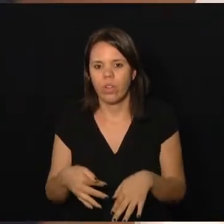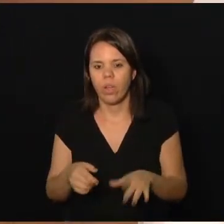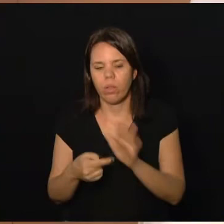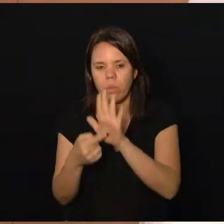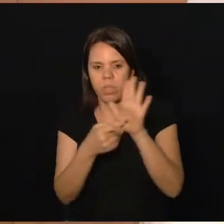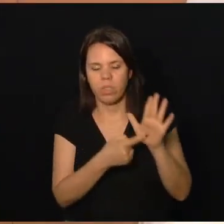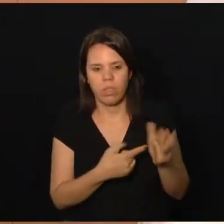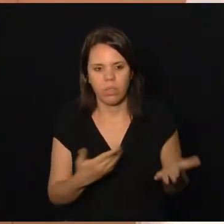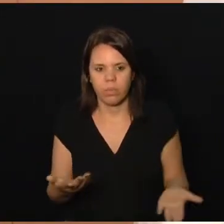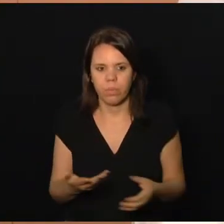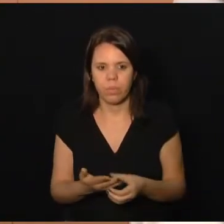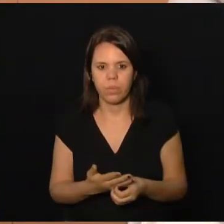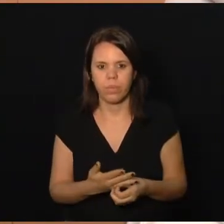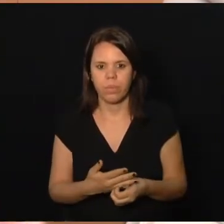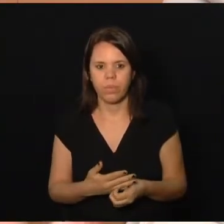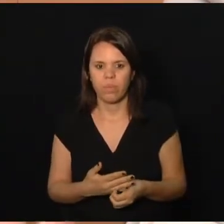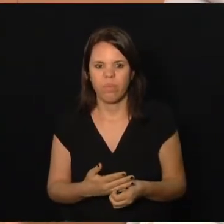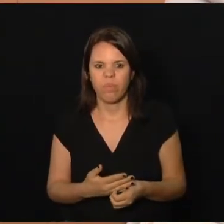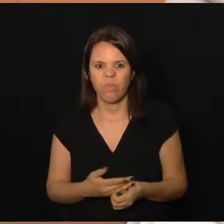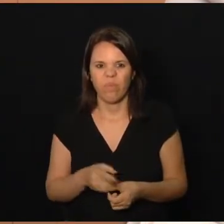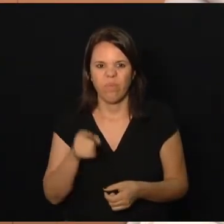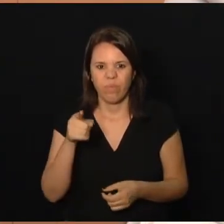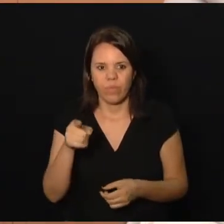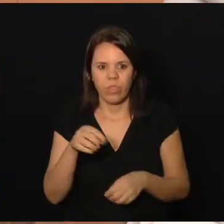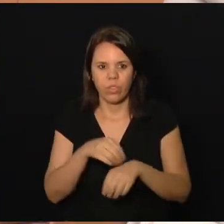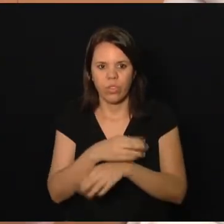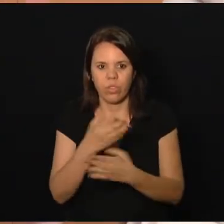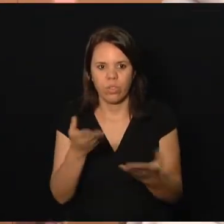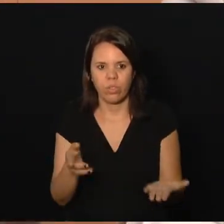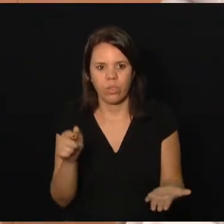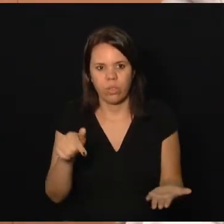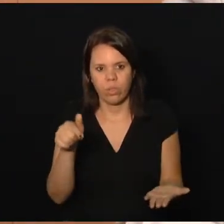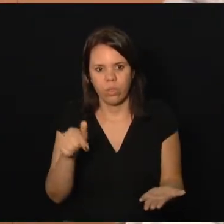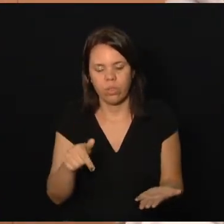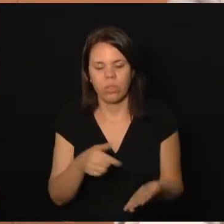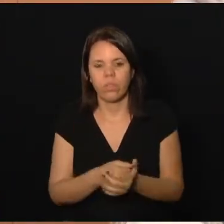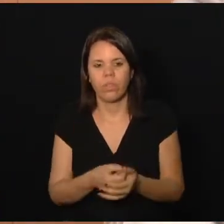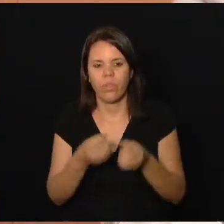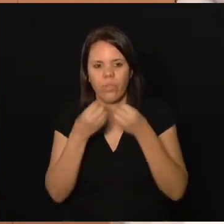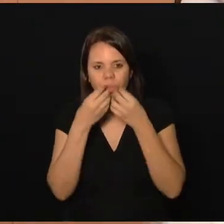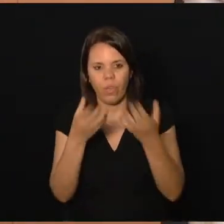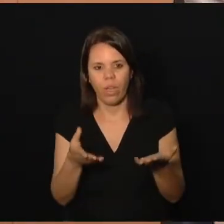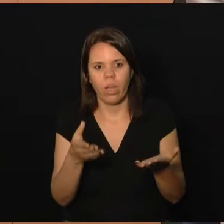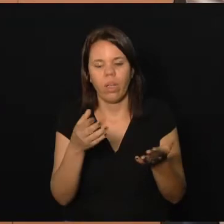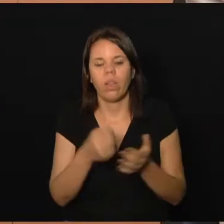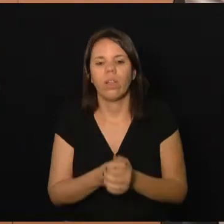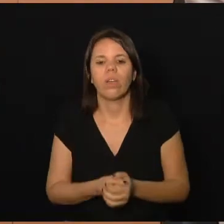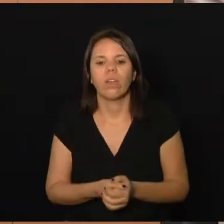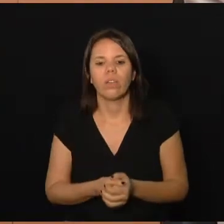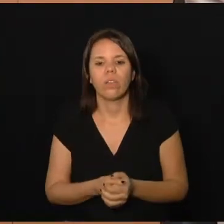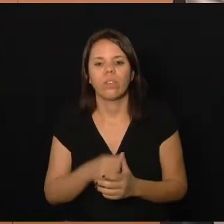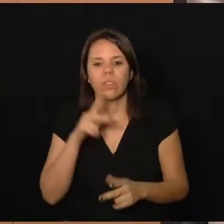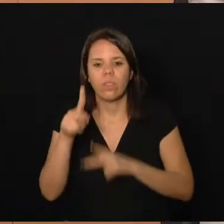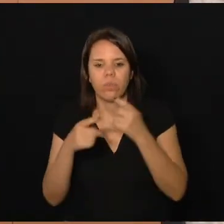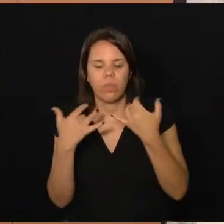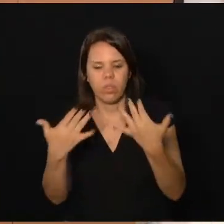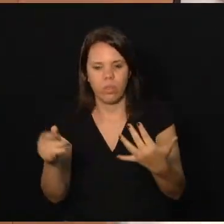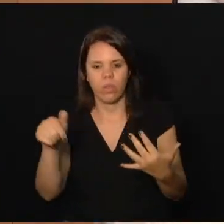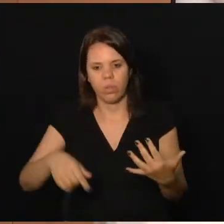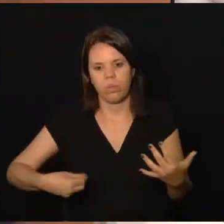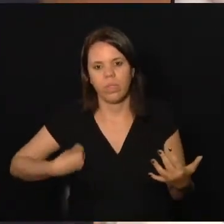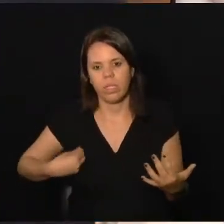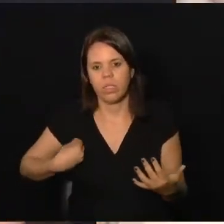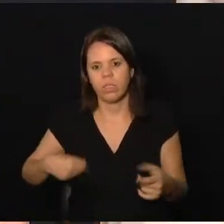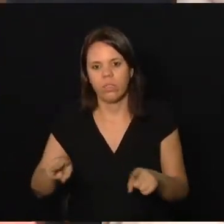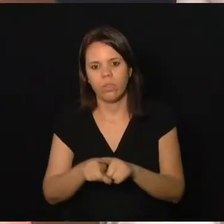apresentação. Você trouxe aqui, através da fala do público aqui também presente,